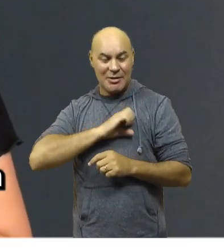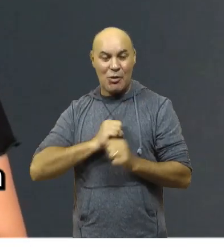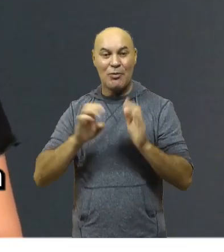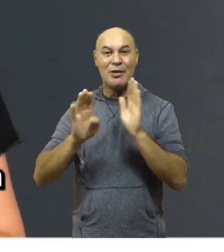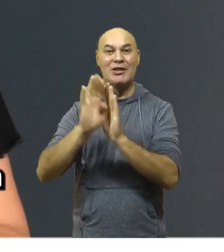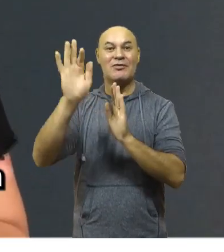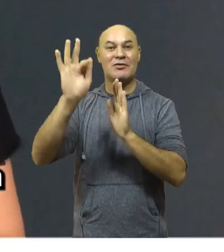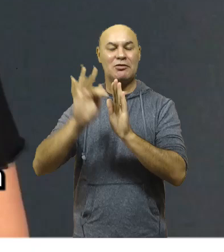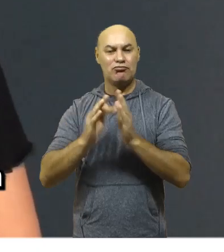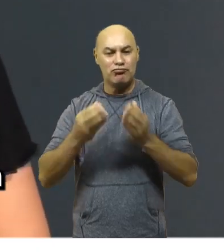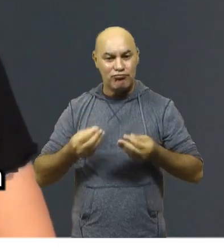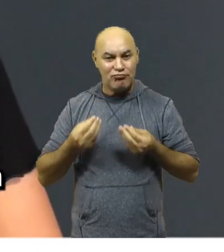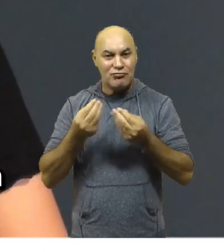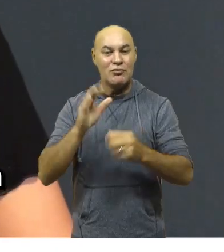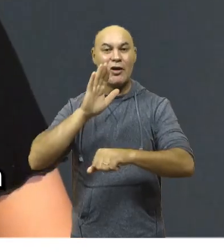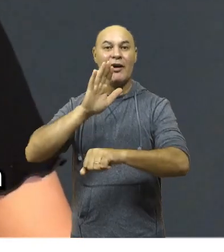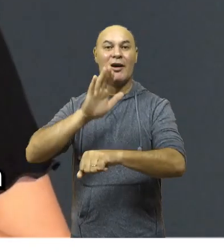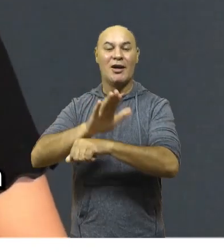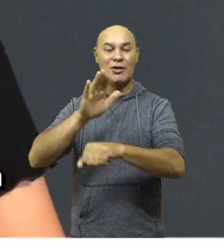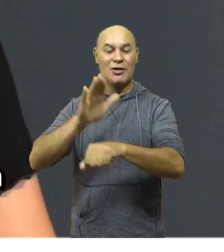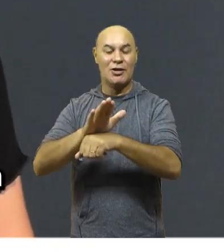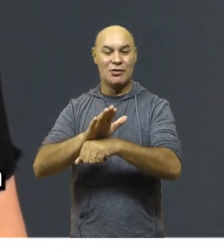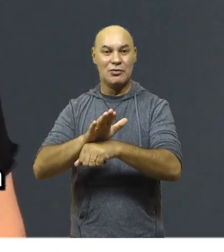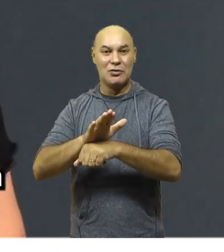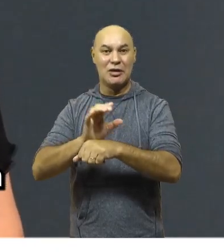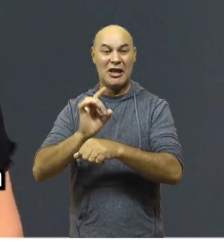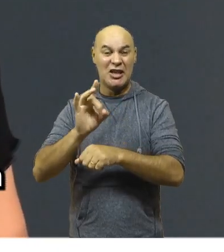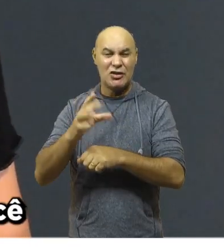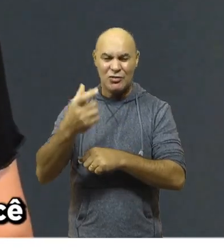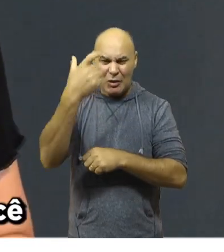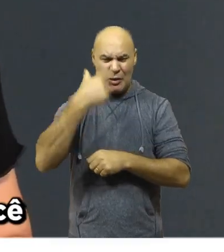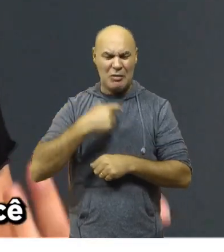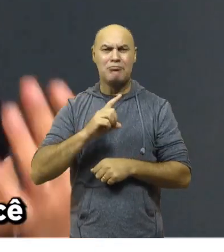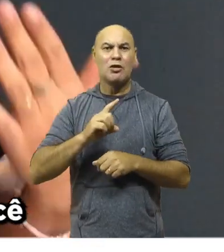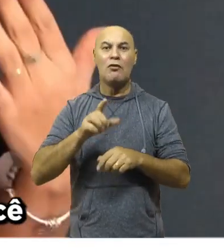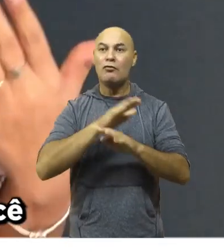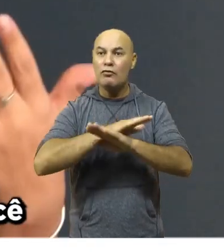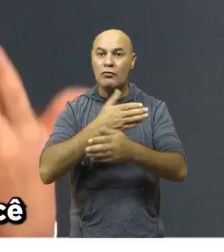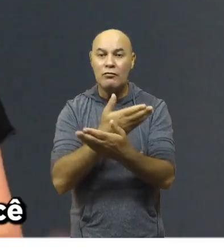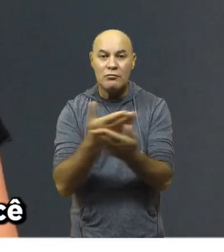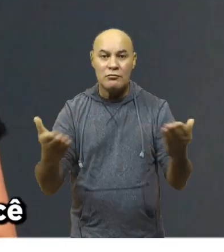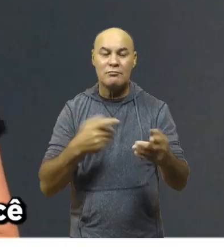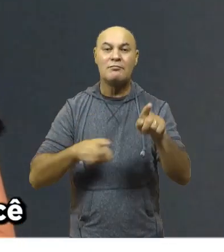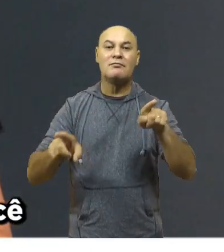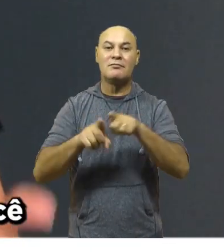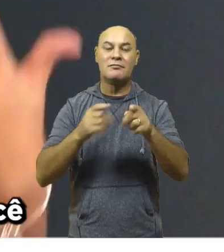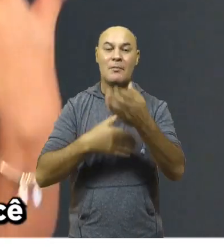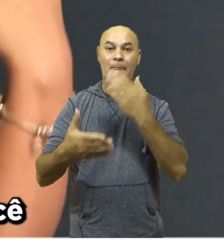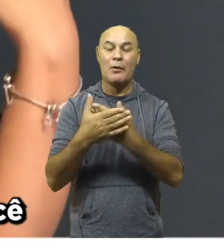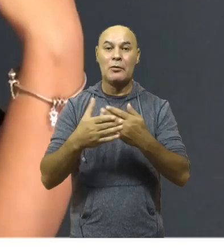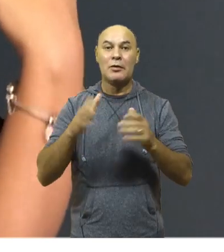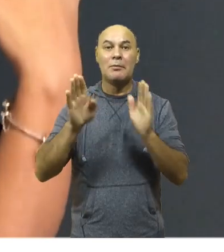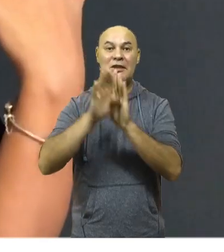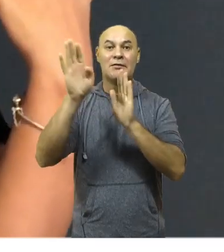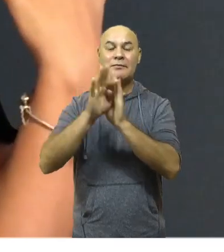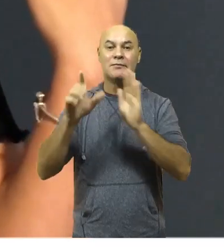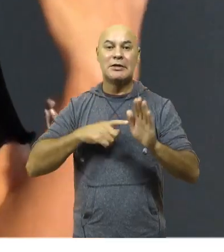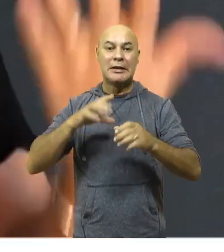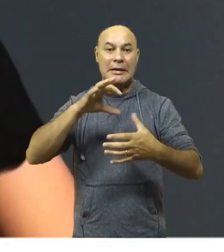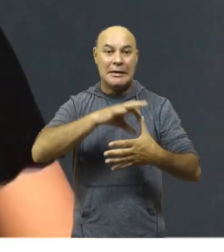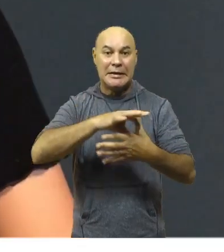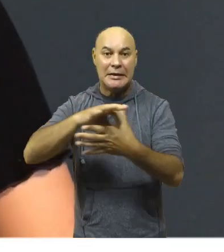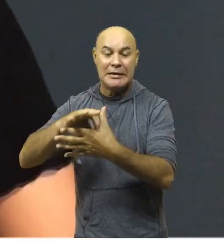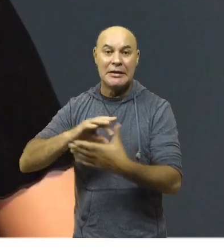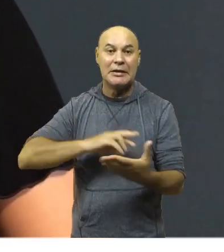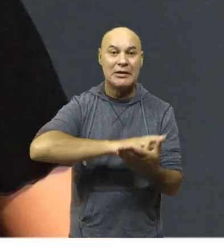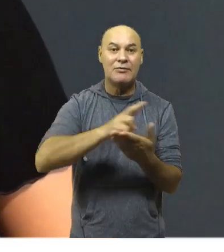que não está disponível apenas para mim, mas eu acredito que é para todos. Há uma liderança que se preocupa com você, há uma liderança